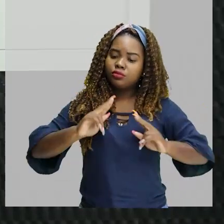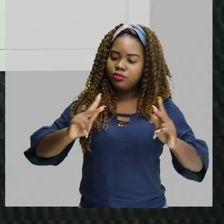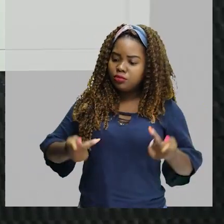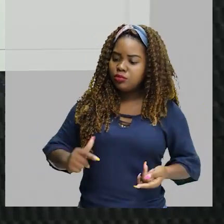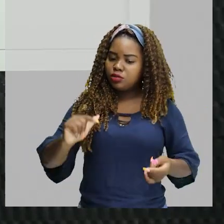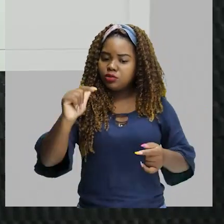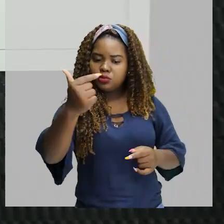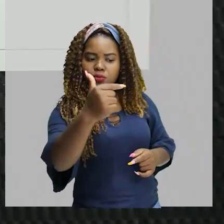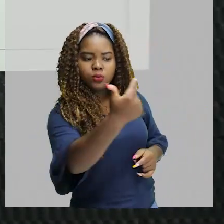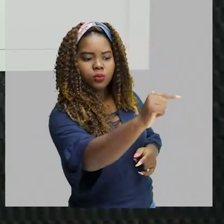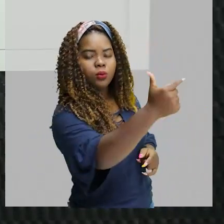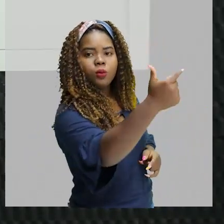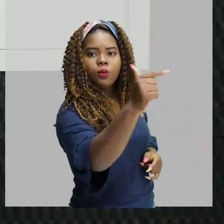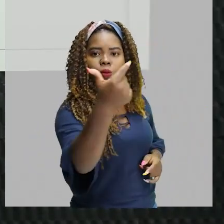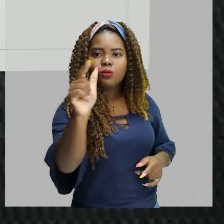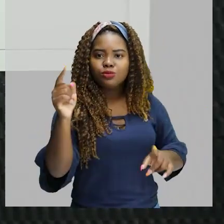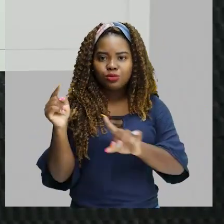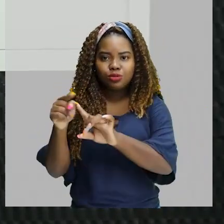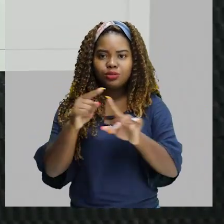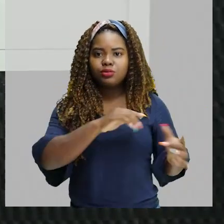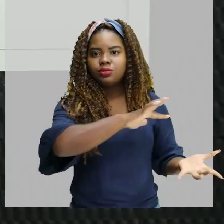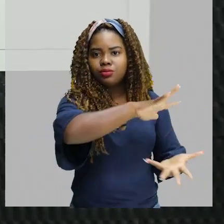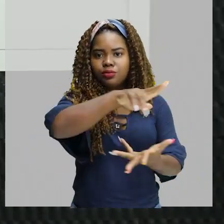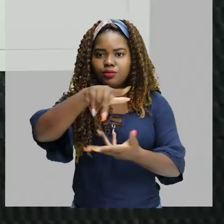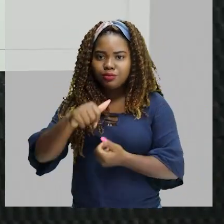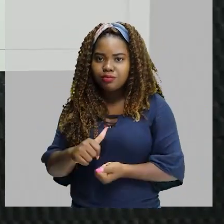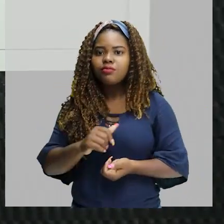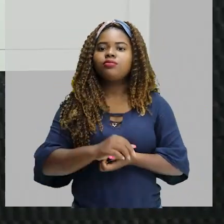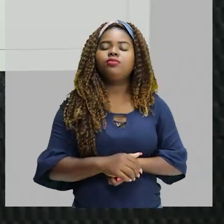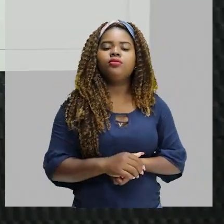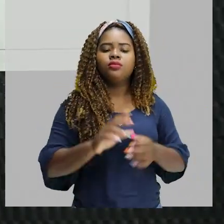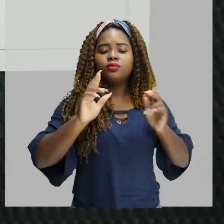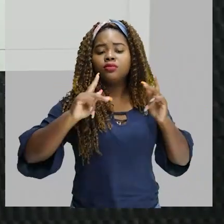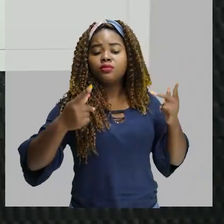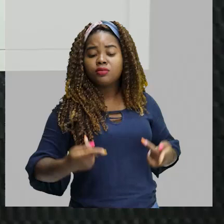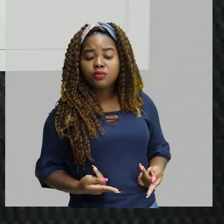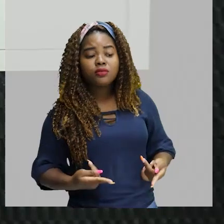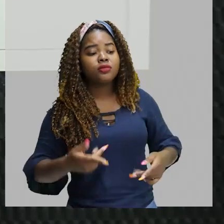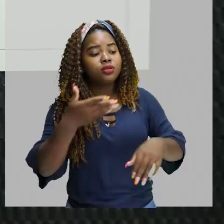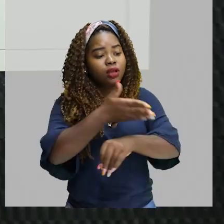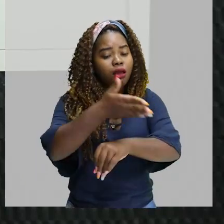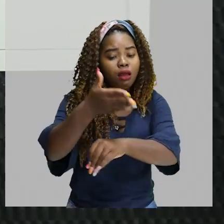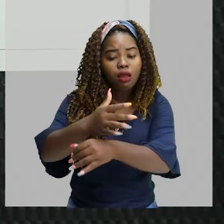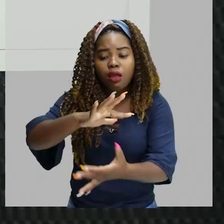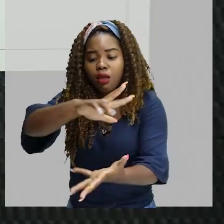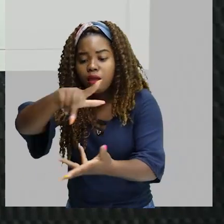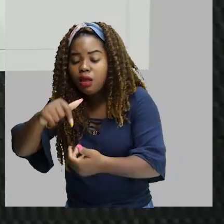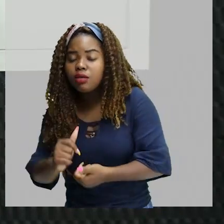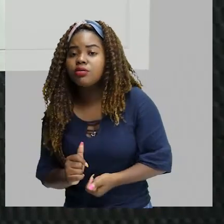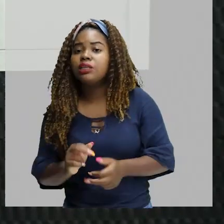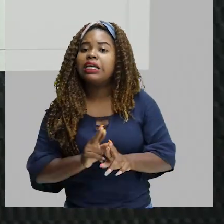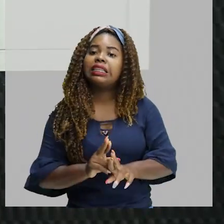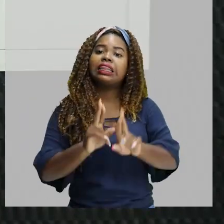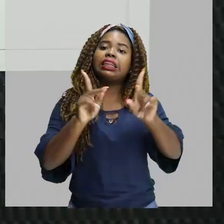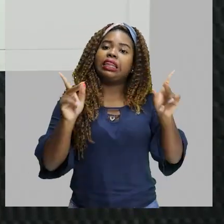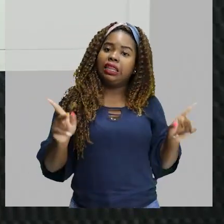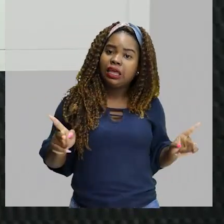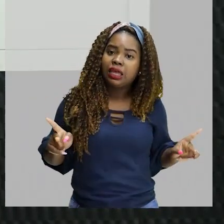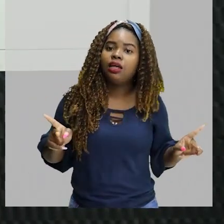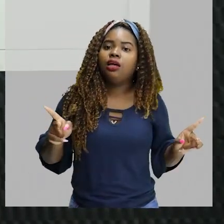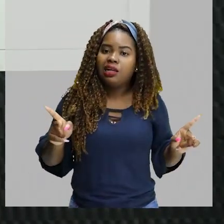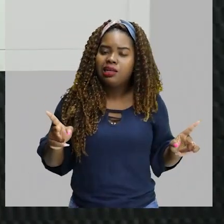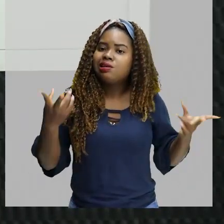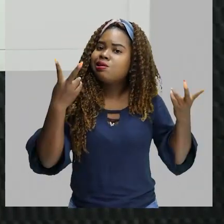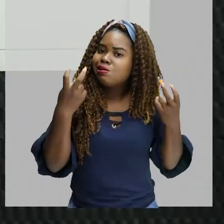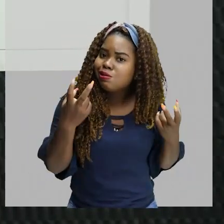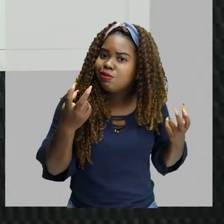outros elementos que estão no mundo. O fato do ser humano estar no mundo é um fato diferencial. E